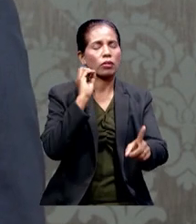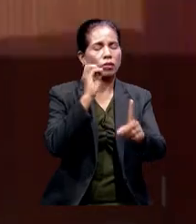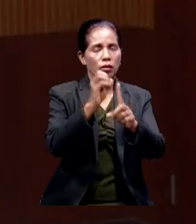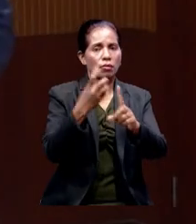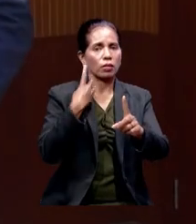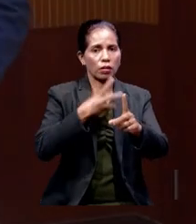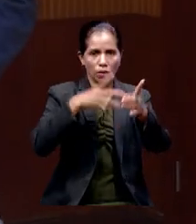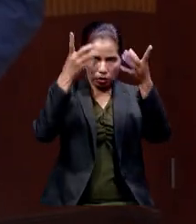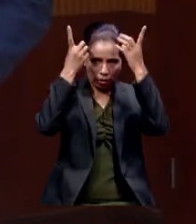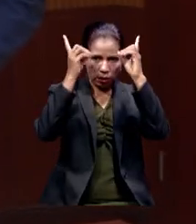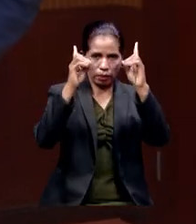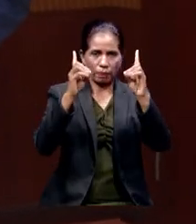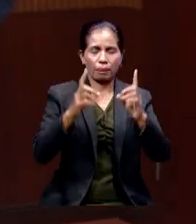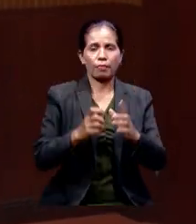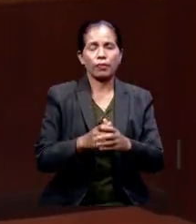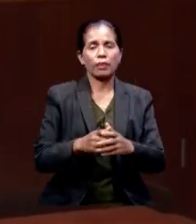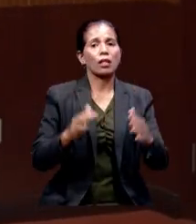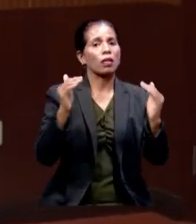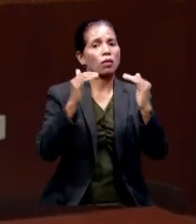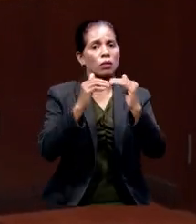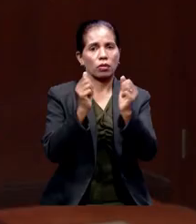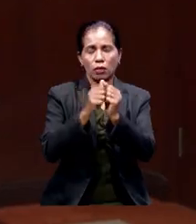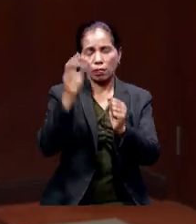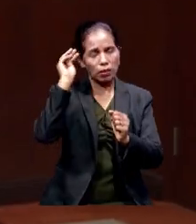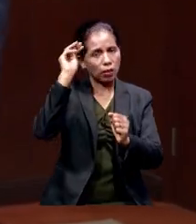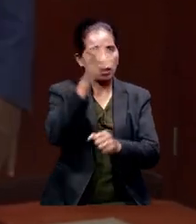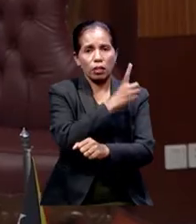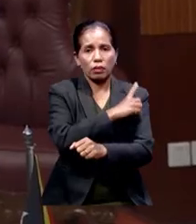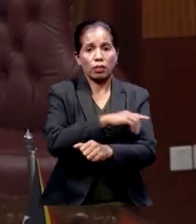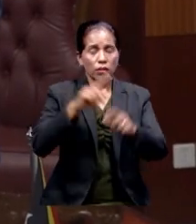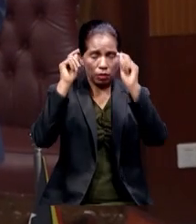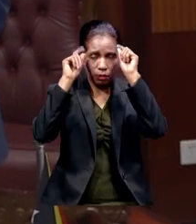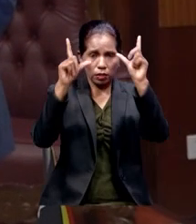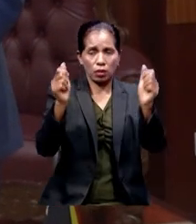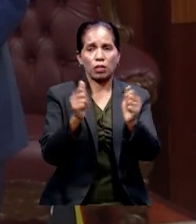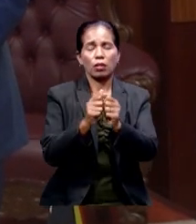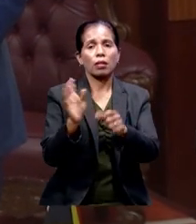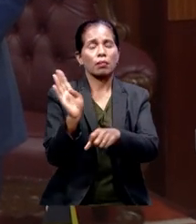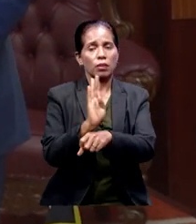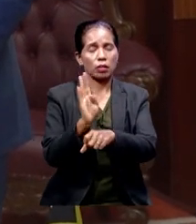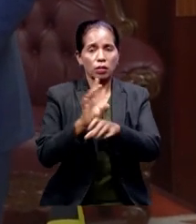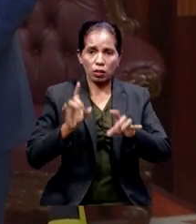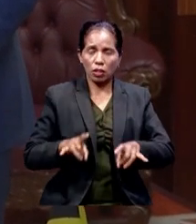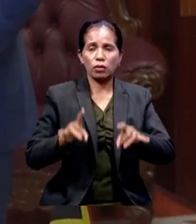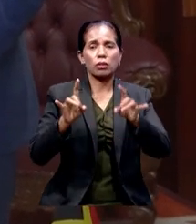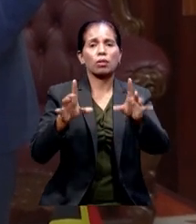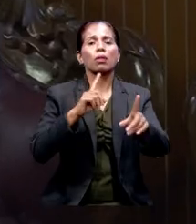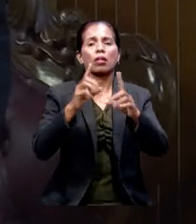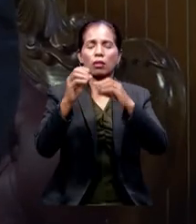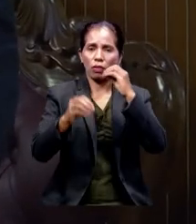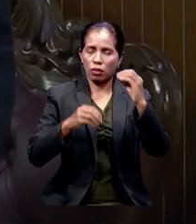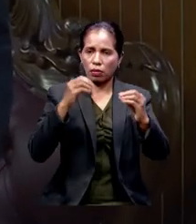define. E a surmuto entre o ministro de Defesa Timor-Leste e o encarregado do negócio australiano e Timor-Leste, colhemos com